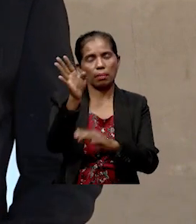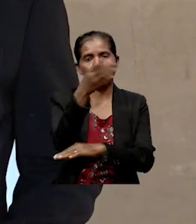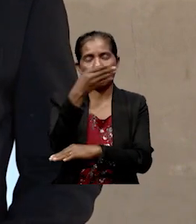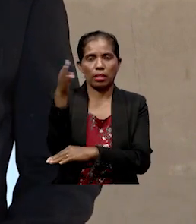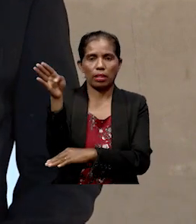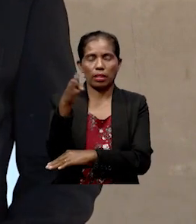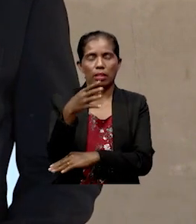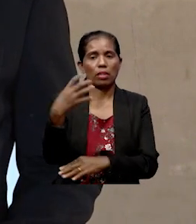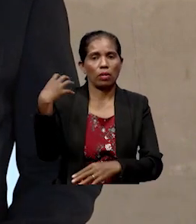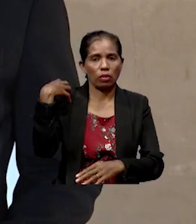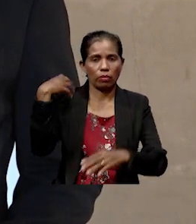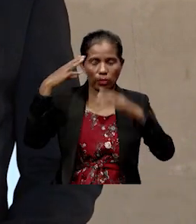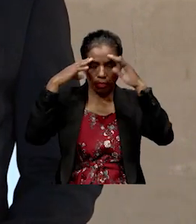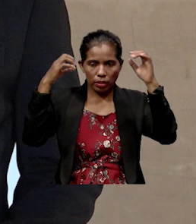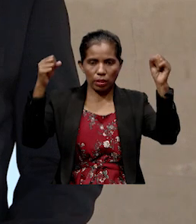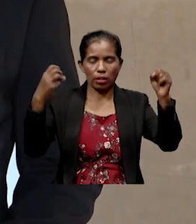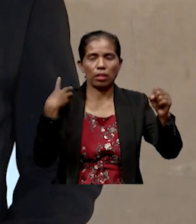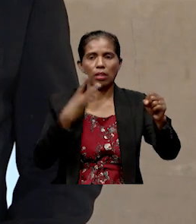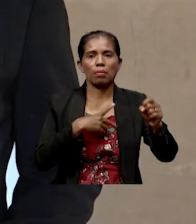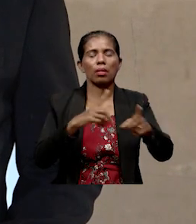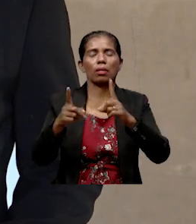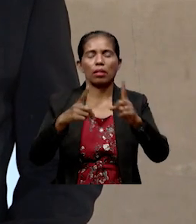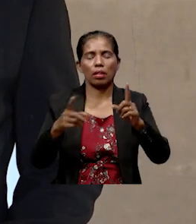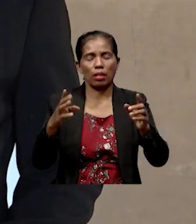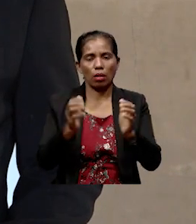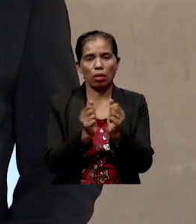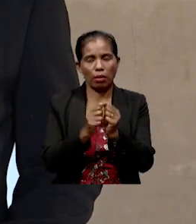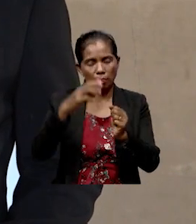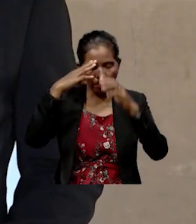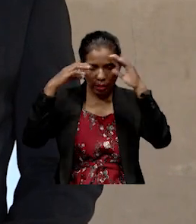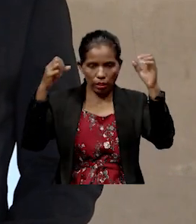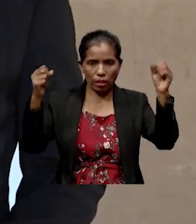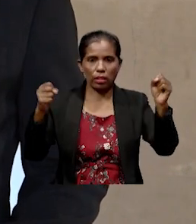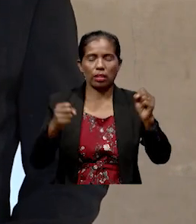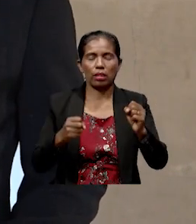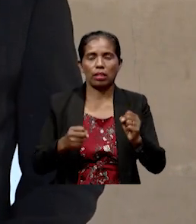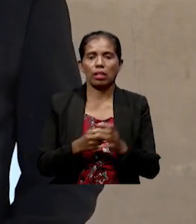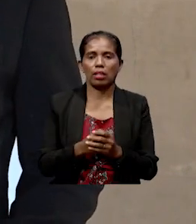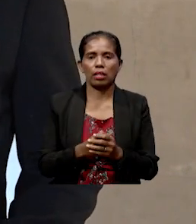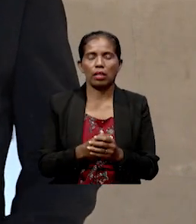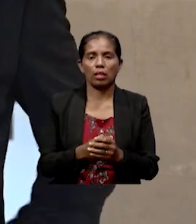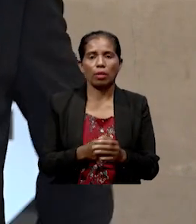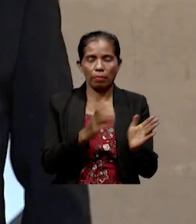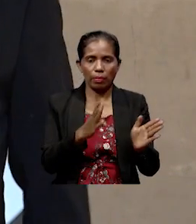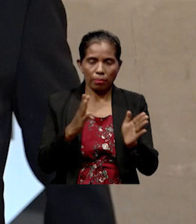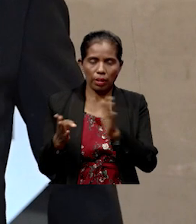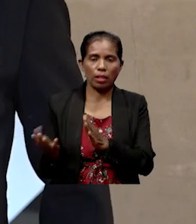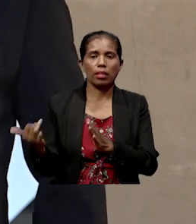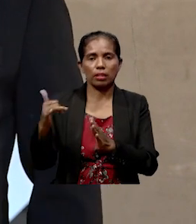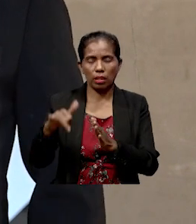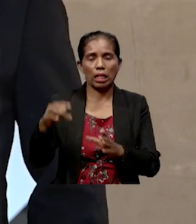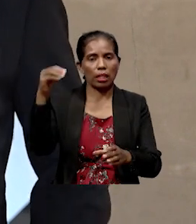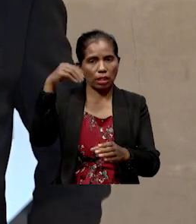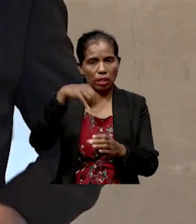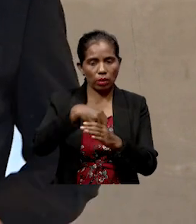Presidente. A minha colega, a sua excelência Presidente da República, quando a preparativo será, inclui